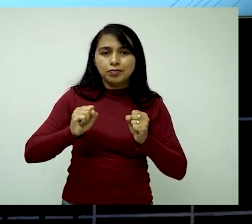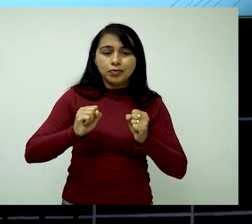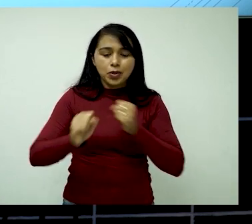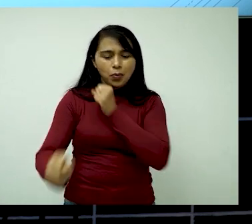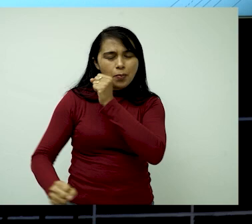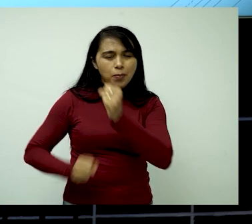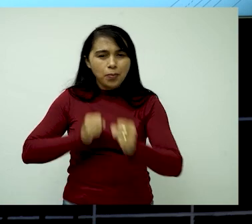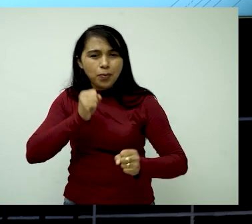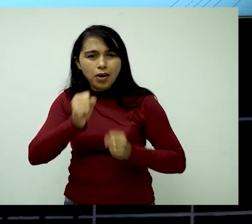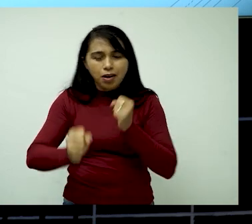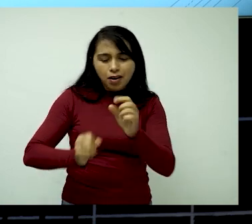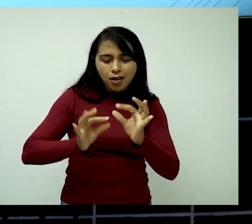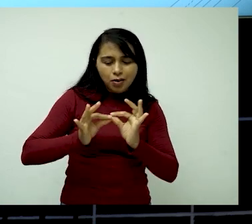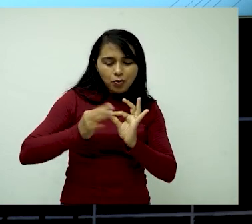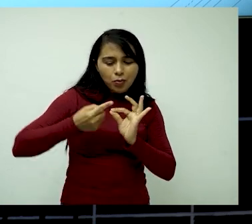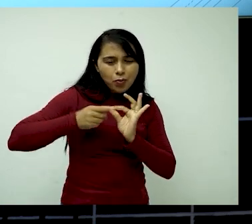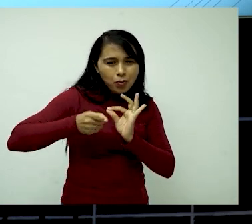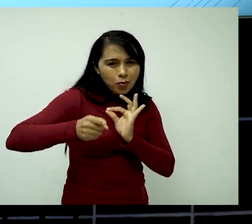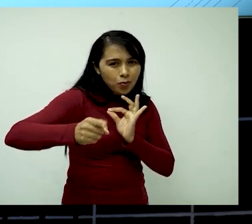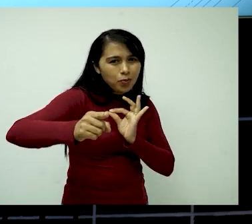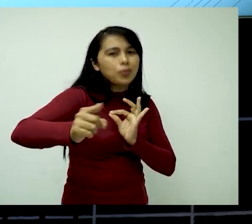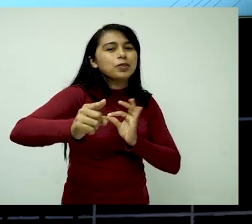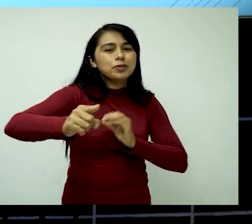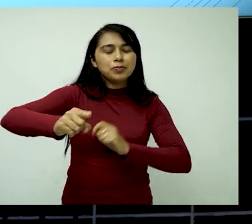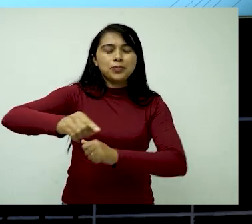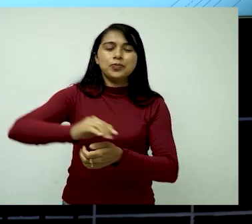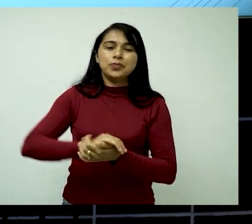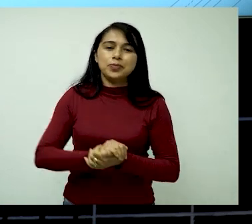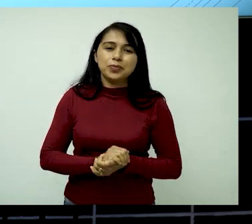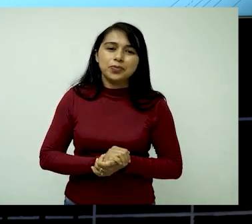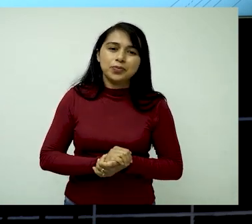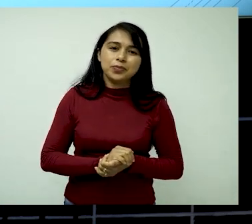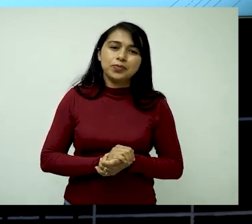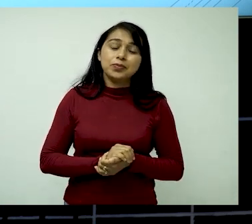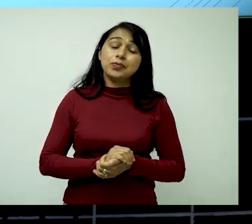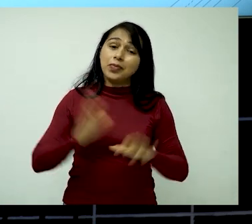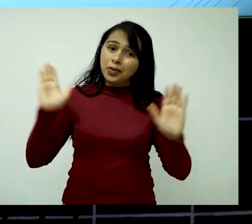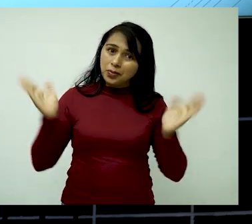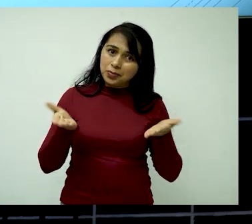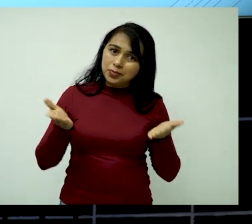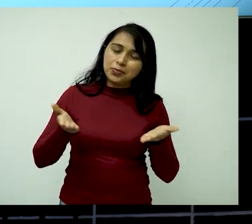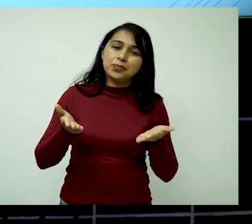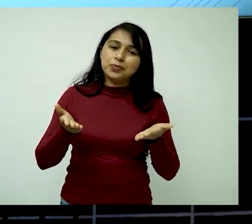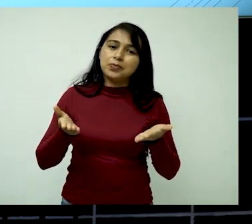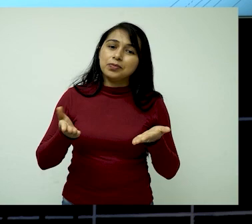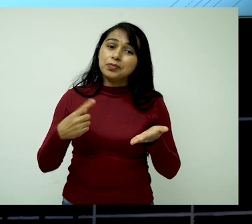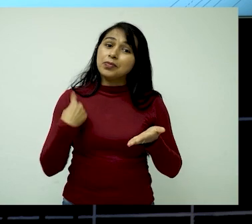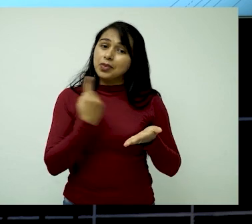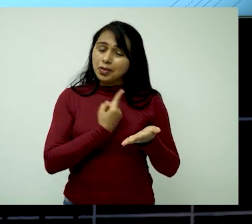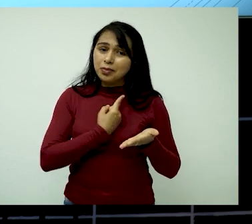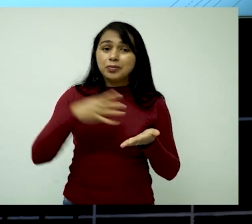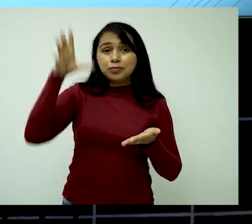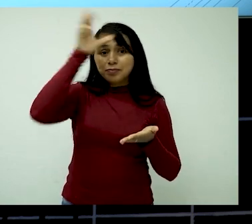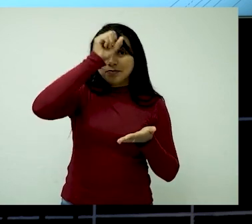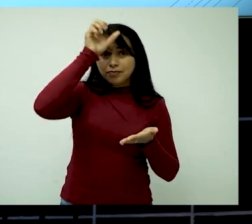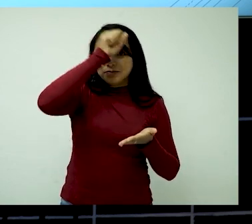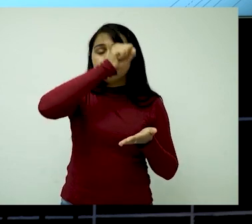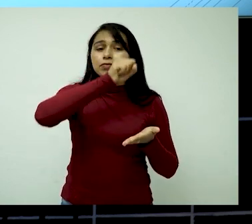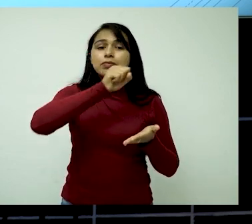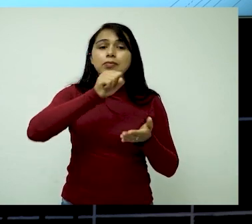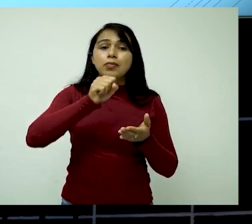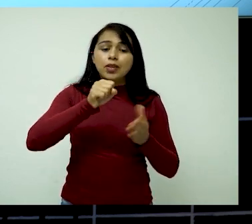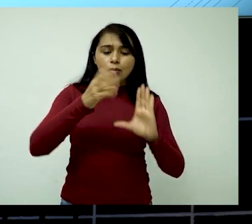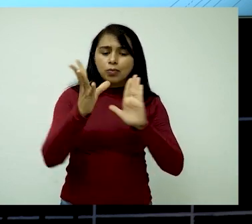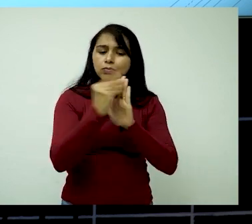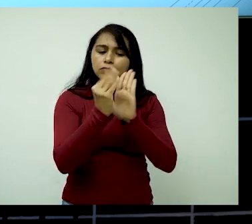durante o percurso em que eles vão realizar, tá certo? Então, pessoal, hoje nós abordamos